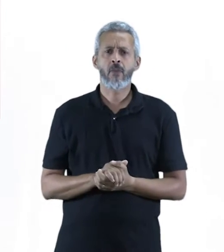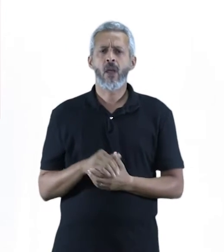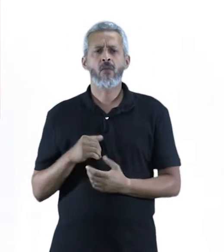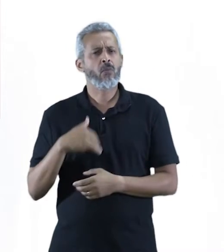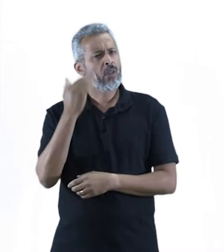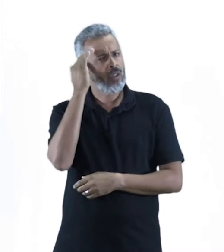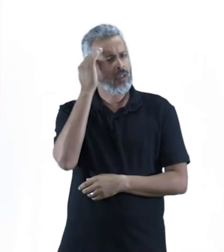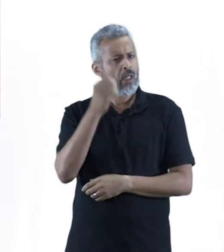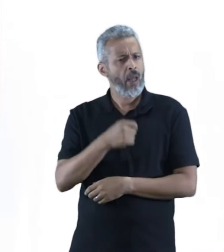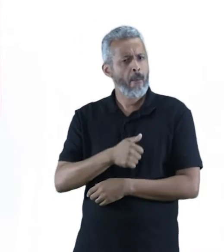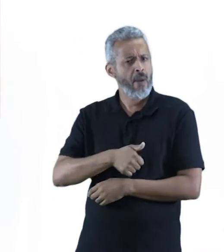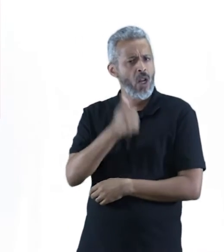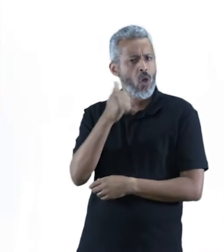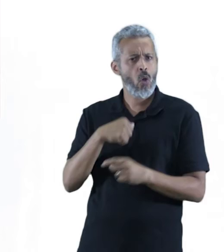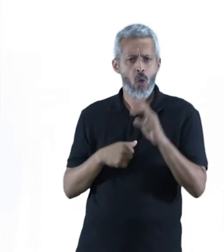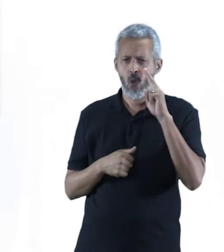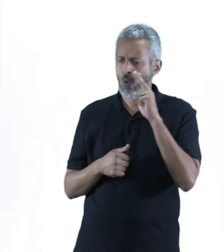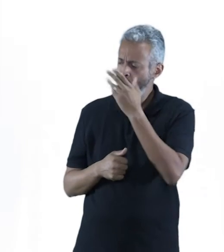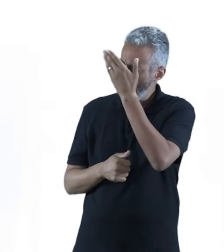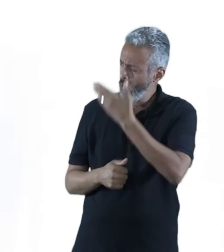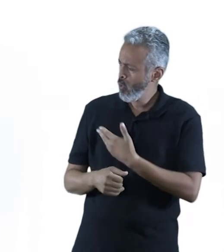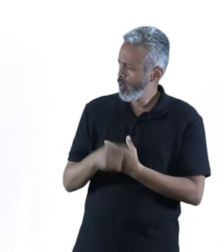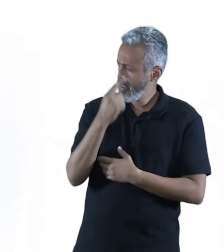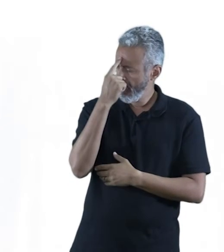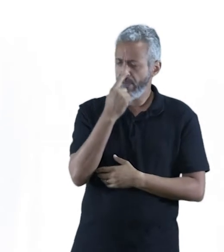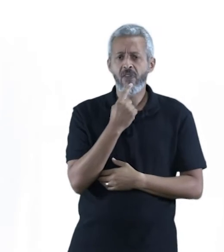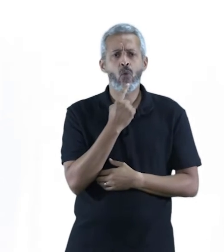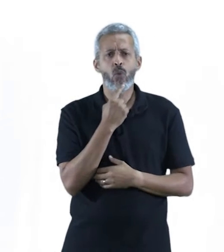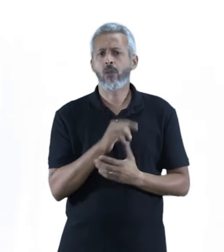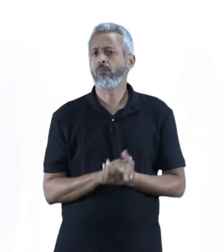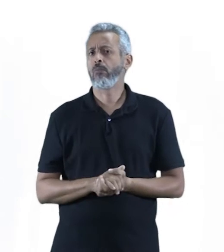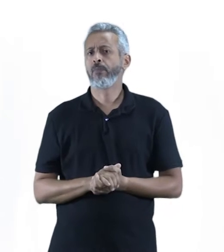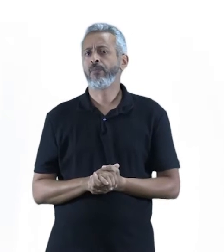Vamos entender melhor na figura?